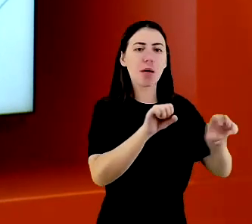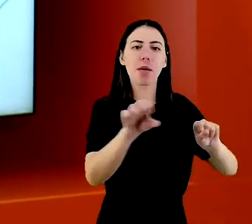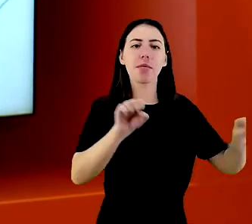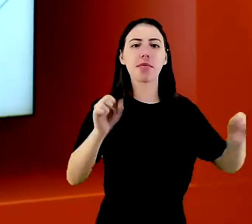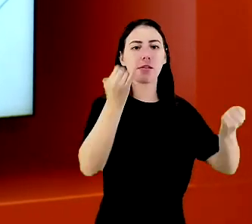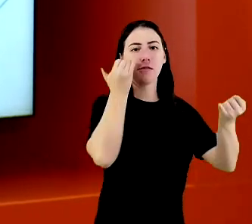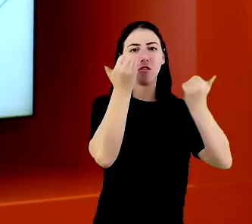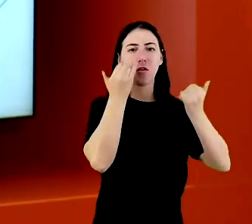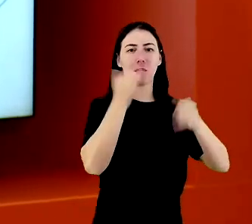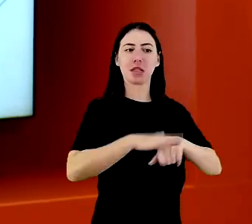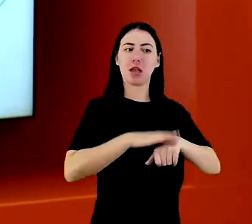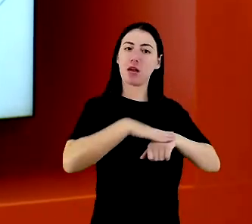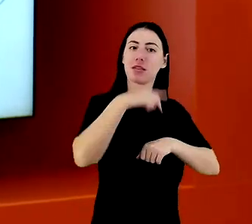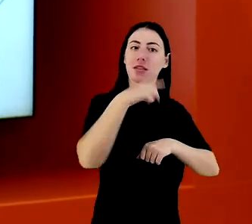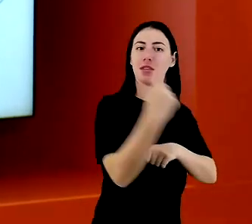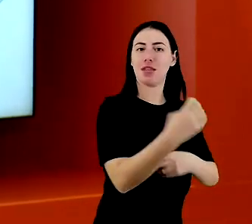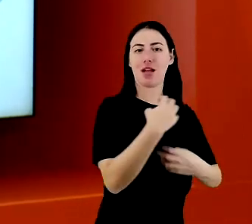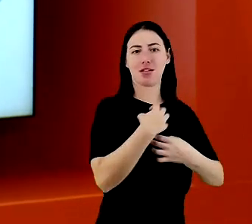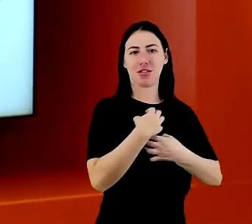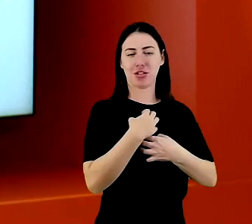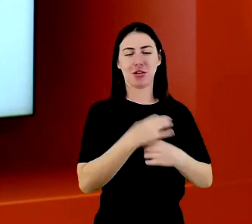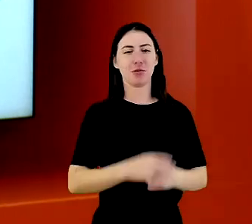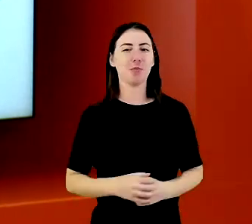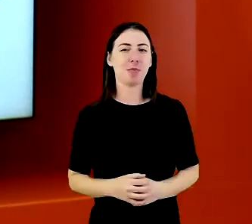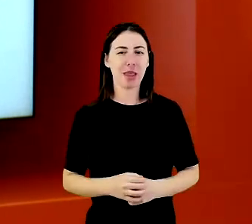em instituição financeira, sempre fica aquela questão,